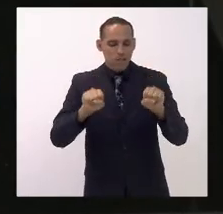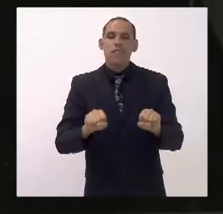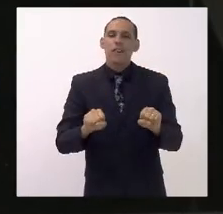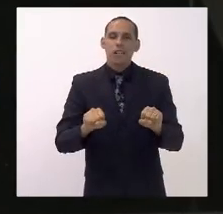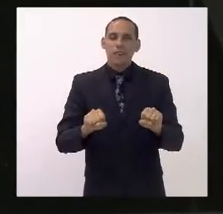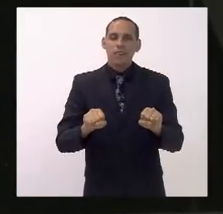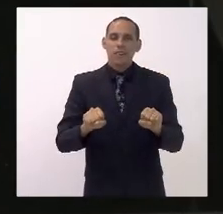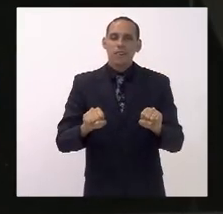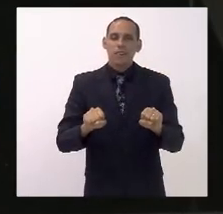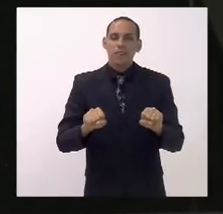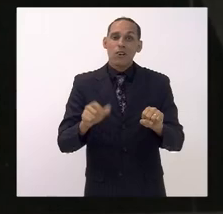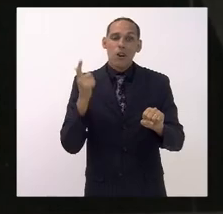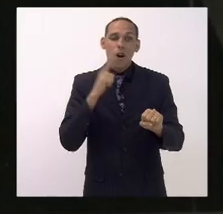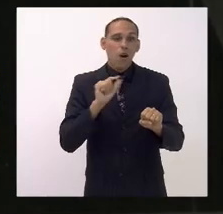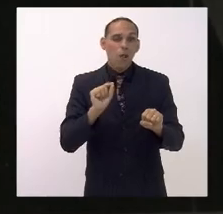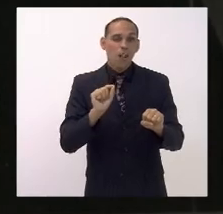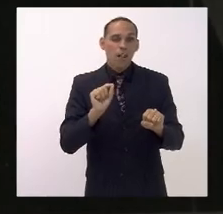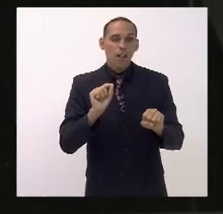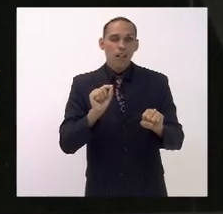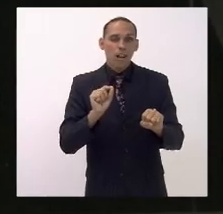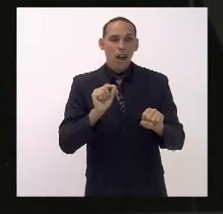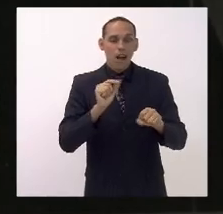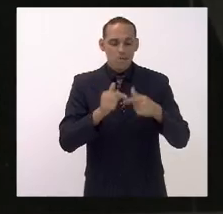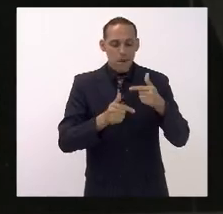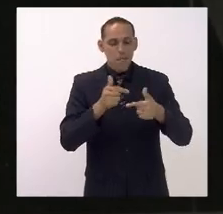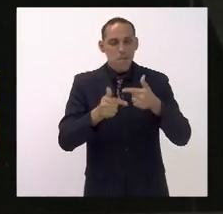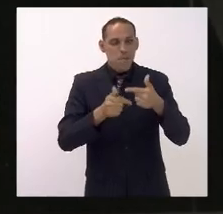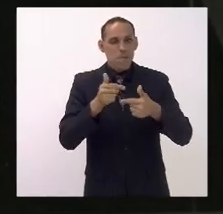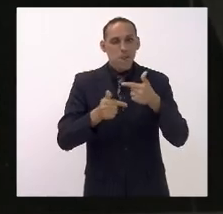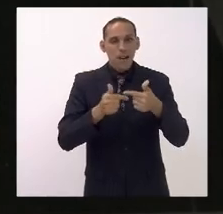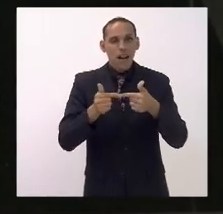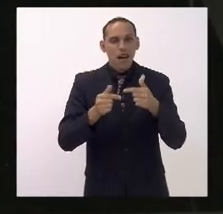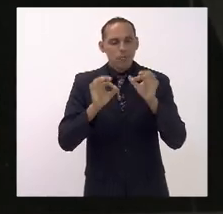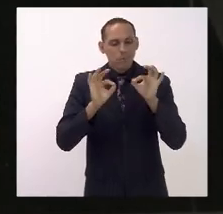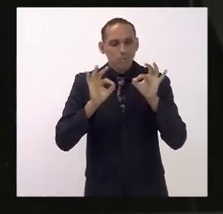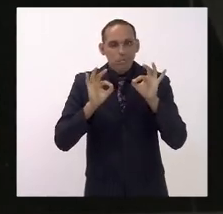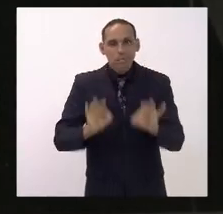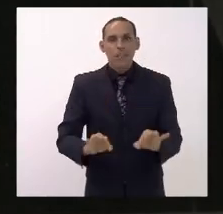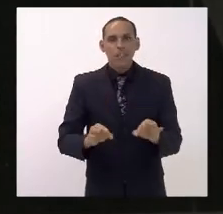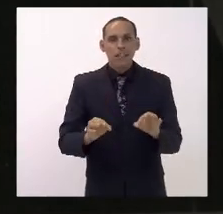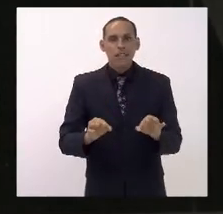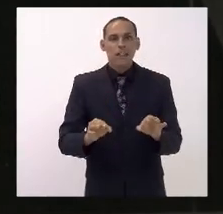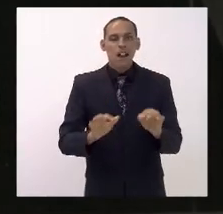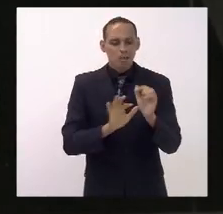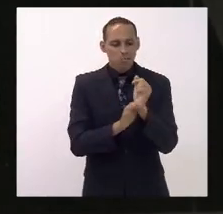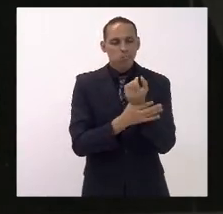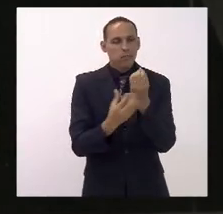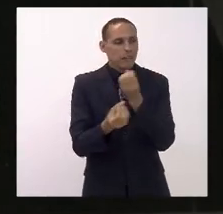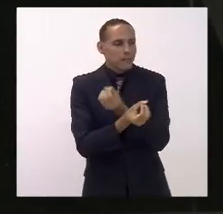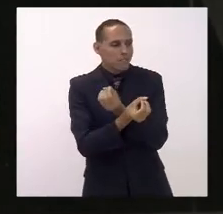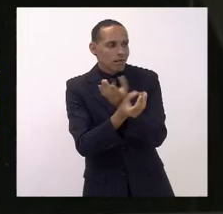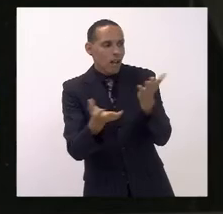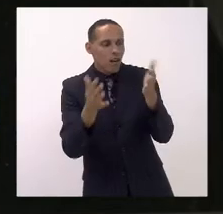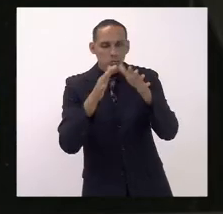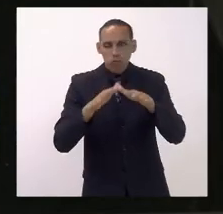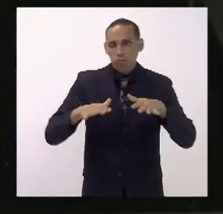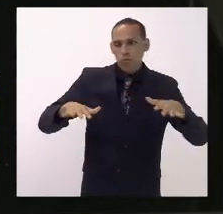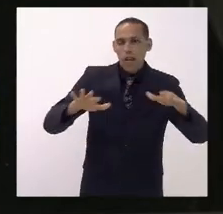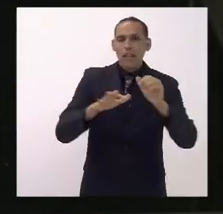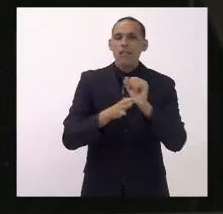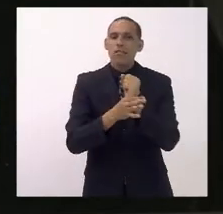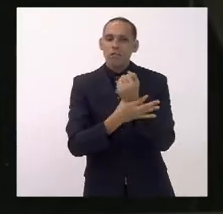ele passe a funcionar efetivamente e dar mais garantias e segurança a